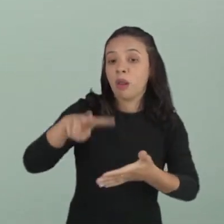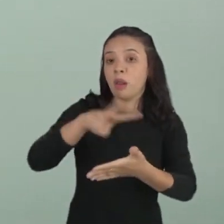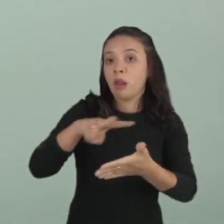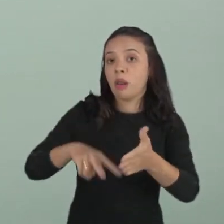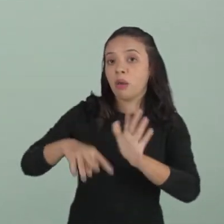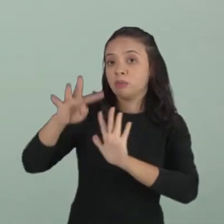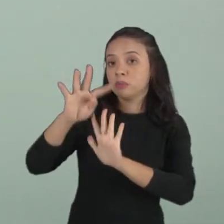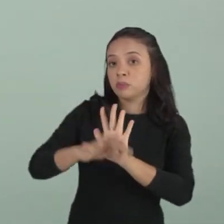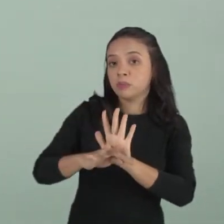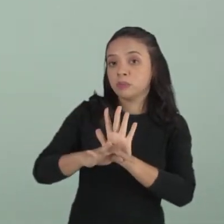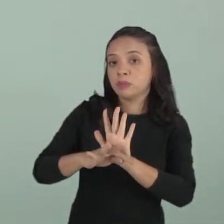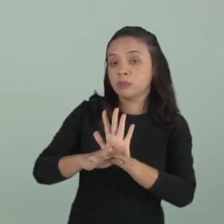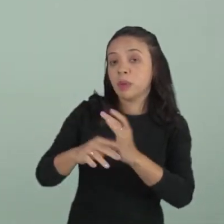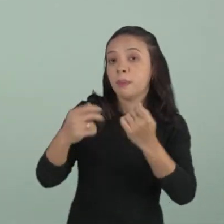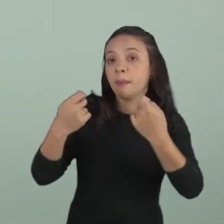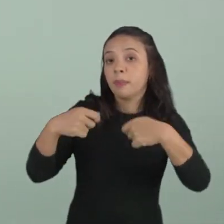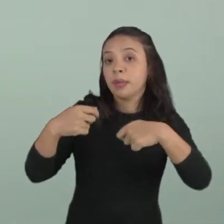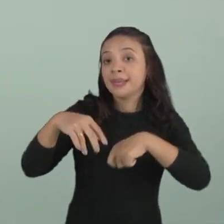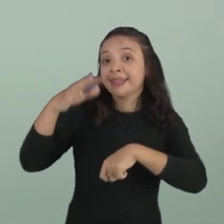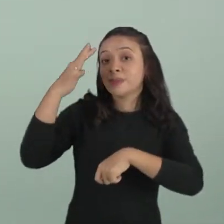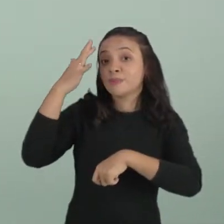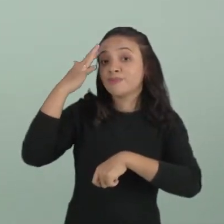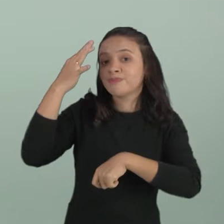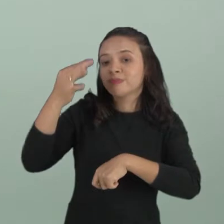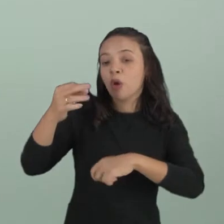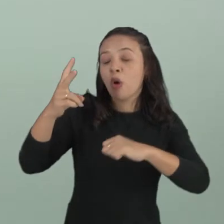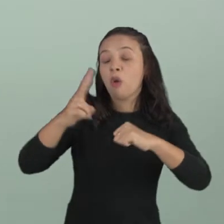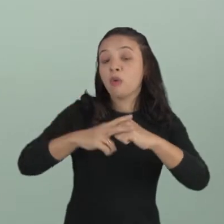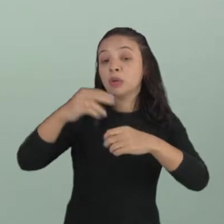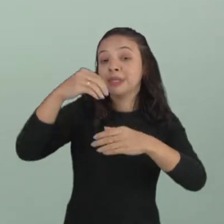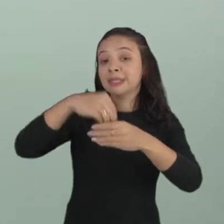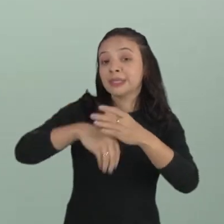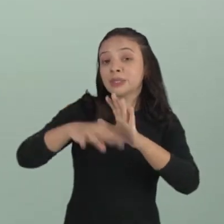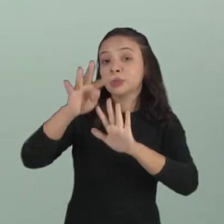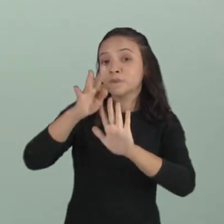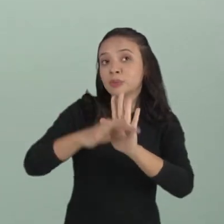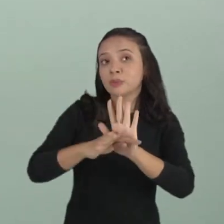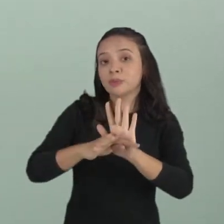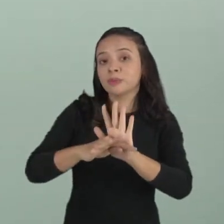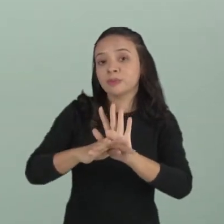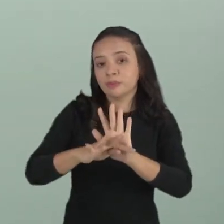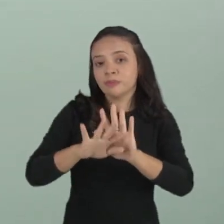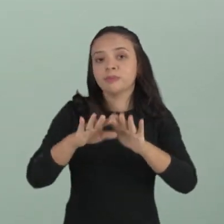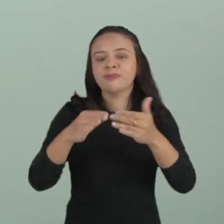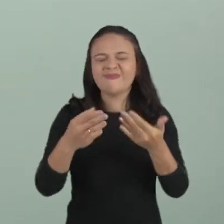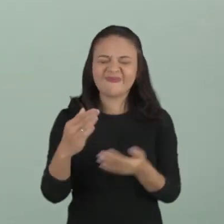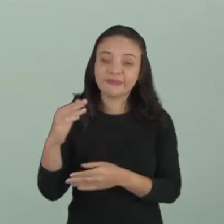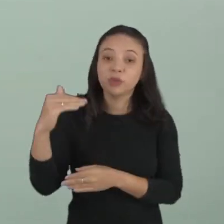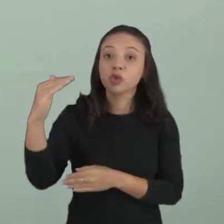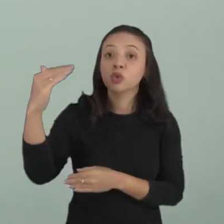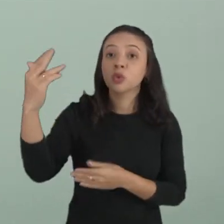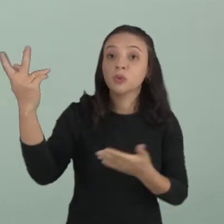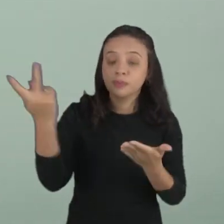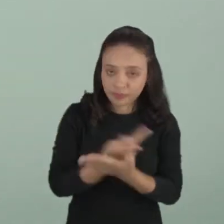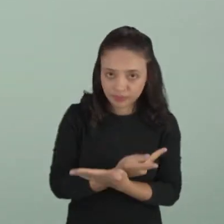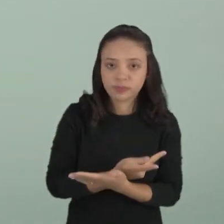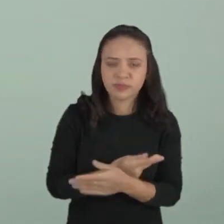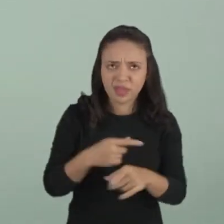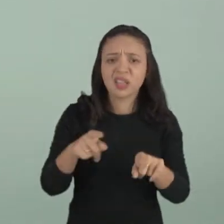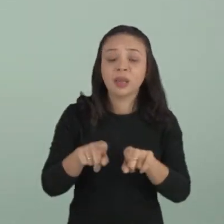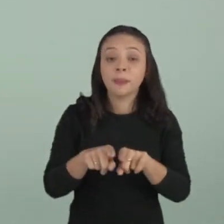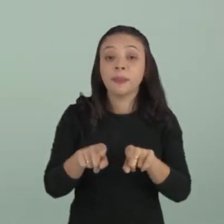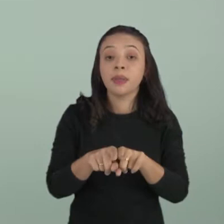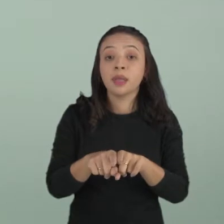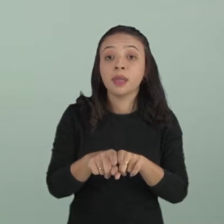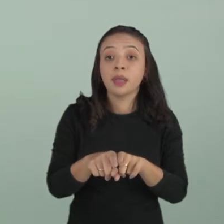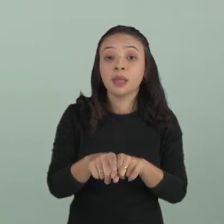texto. Nós temos que entender o verbo dentro do texto. quando as ações ocorreram,